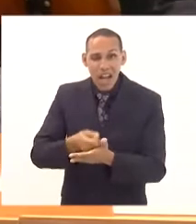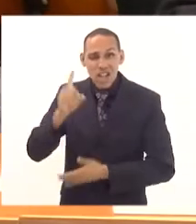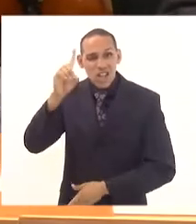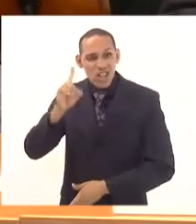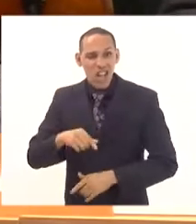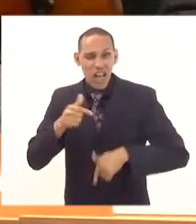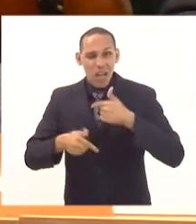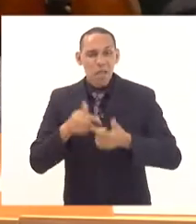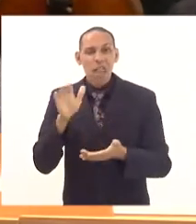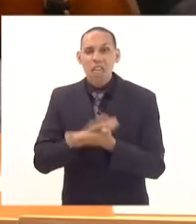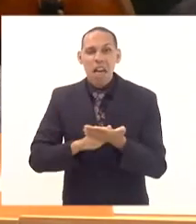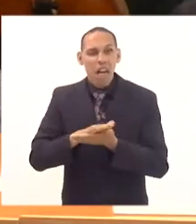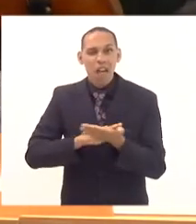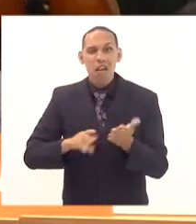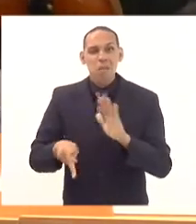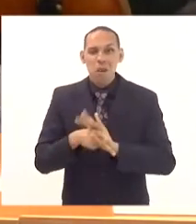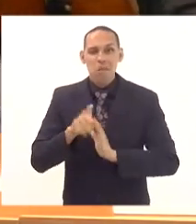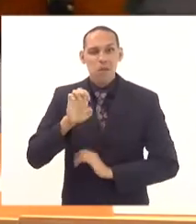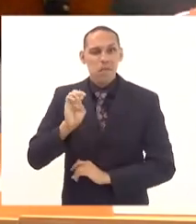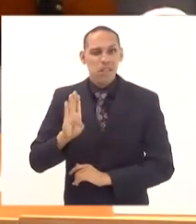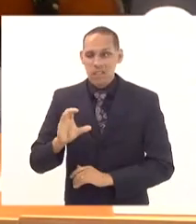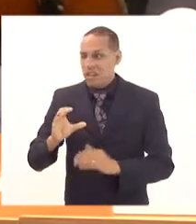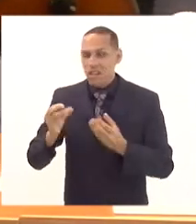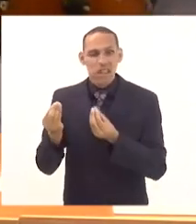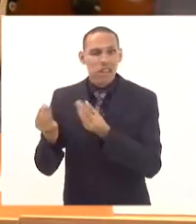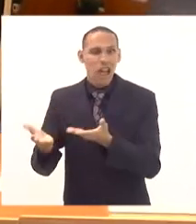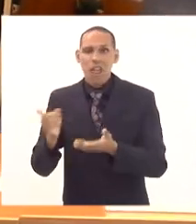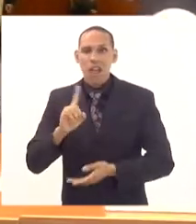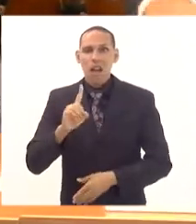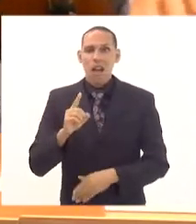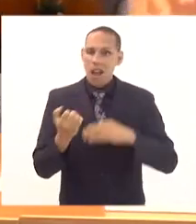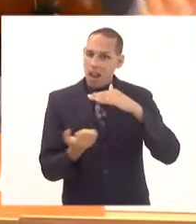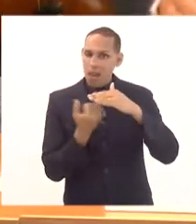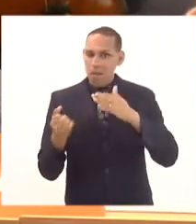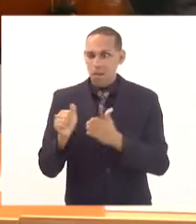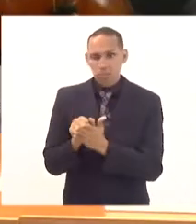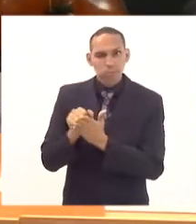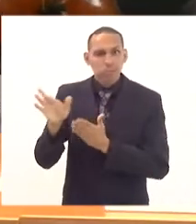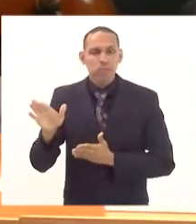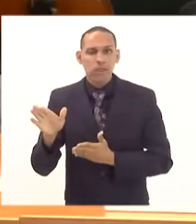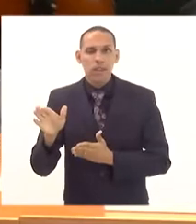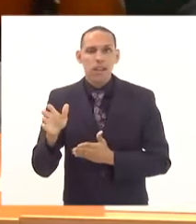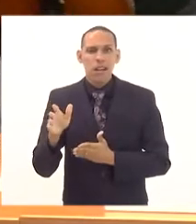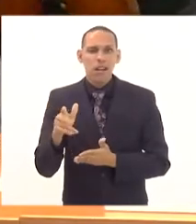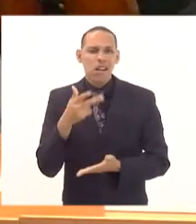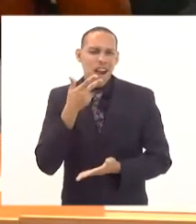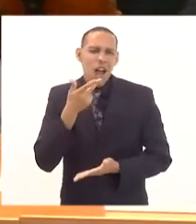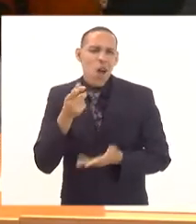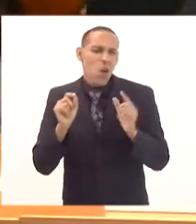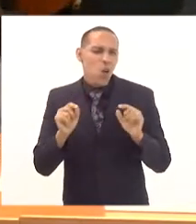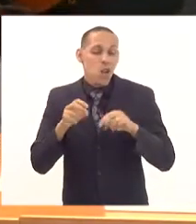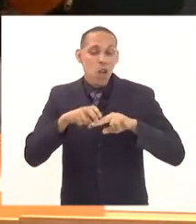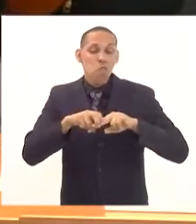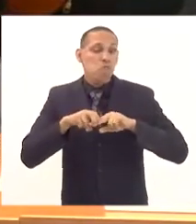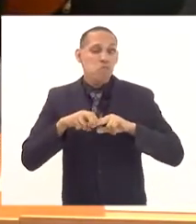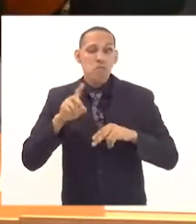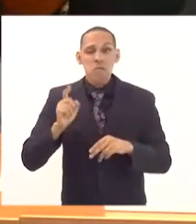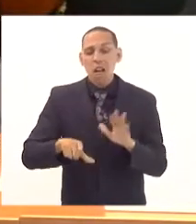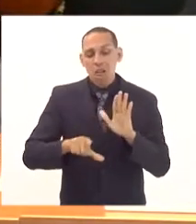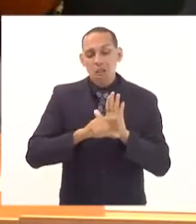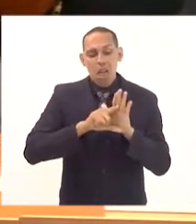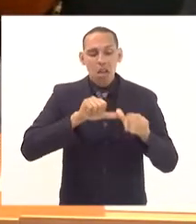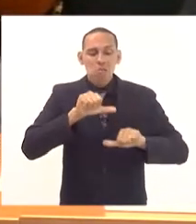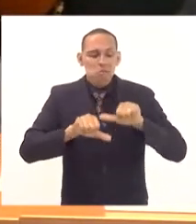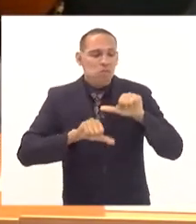por parte da EBC a empresa no ato da sua demissão usou subterfúgio da legislação